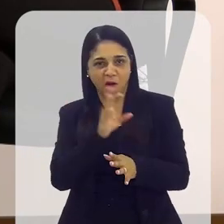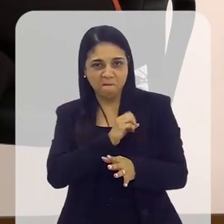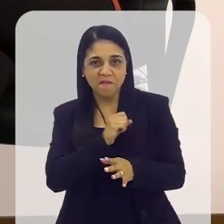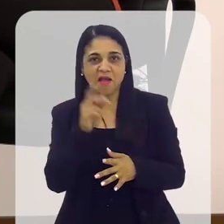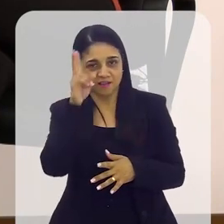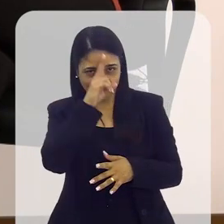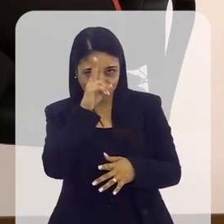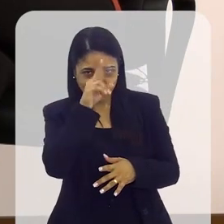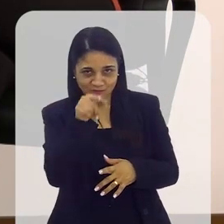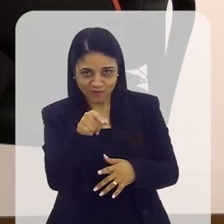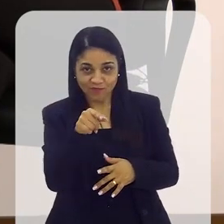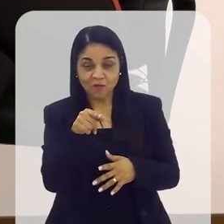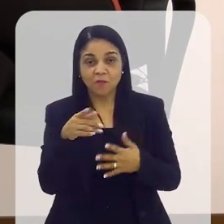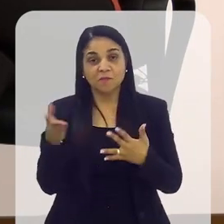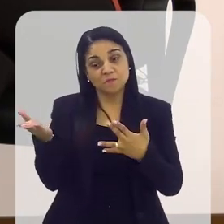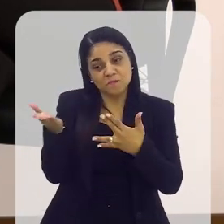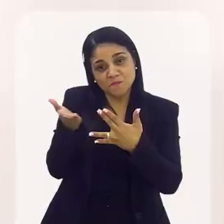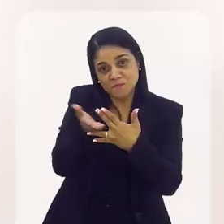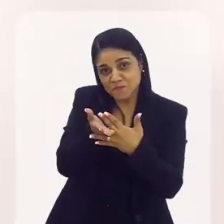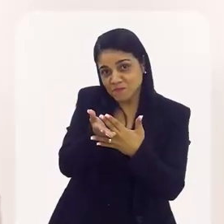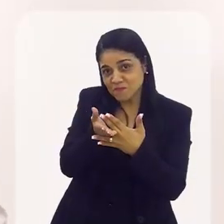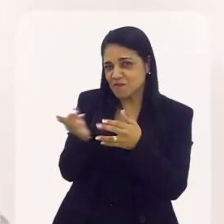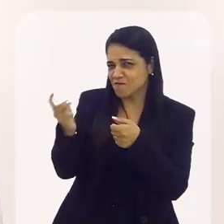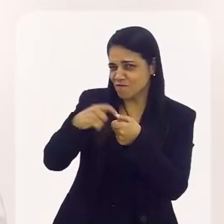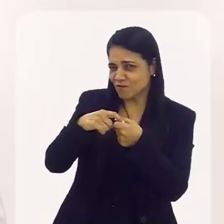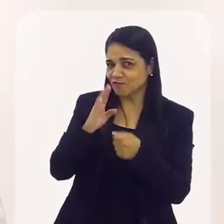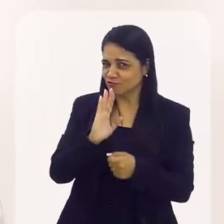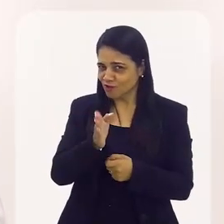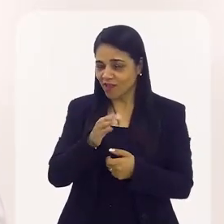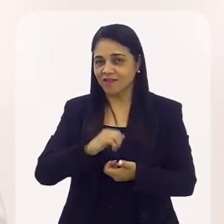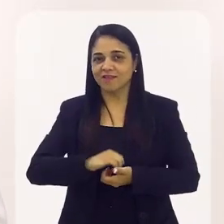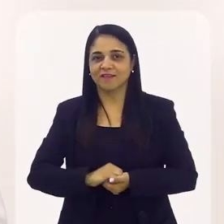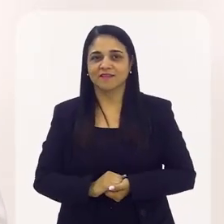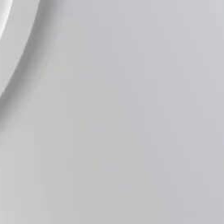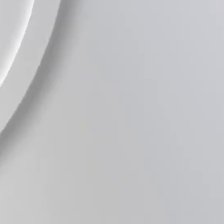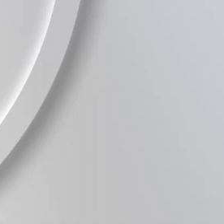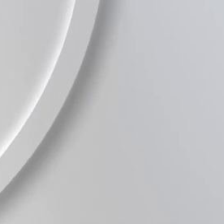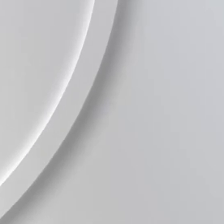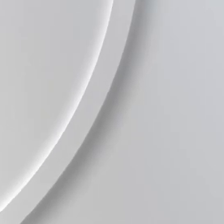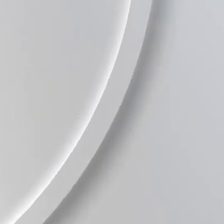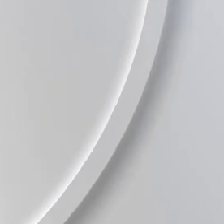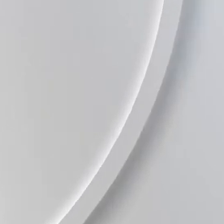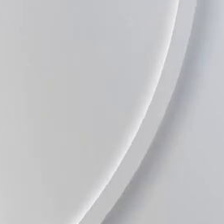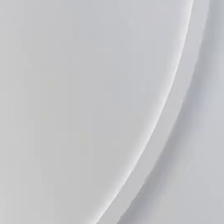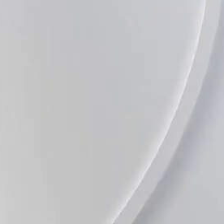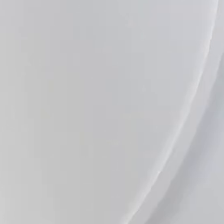vocês vão adorar essa história. Mas primeiro nós vamos no intervalo e voltamos já.